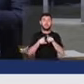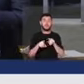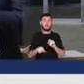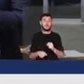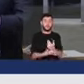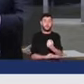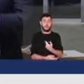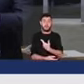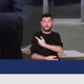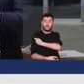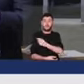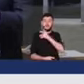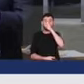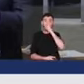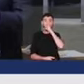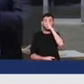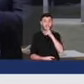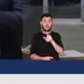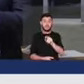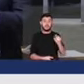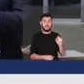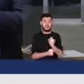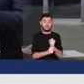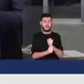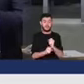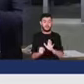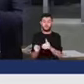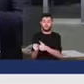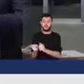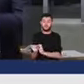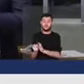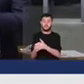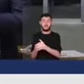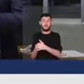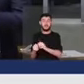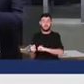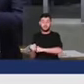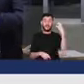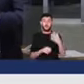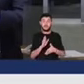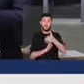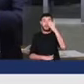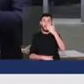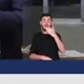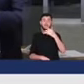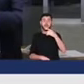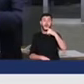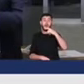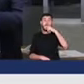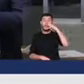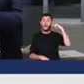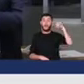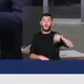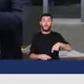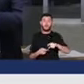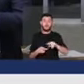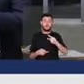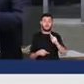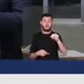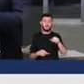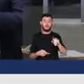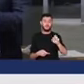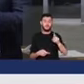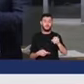anos de sigilo. Documentos relativos à viagem à Rússia e à Hungria, 100 anos de sigilo. Documentos relativos